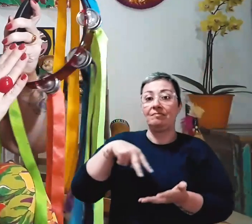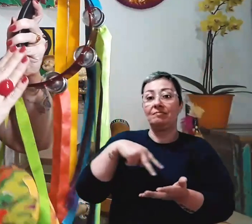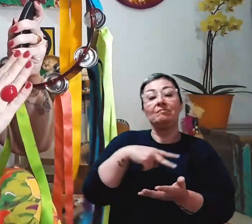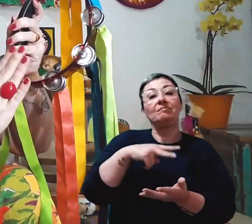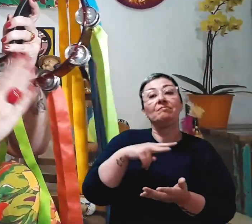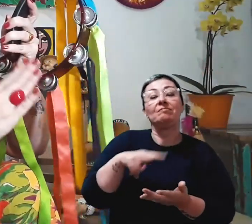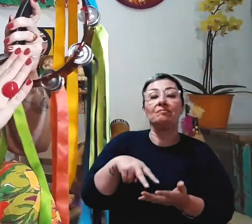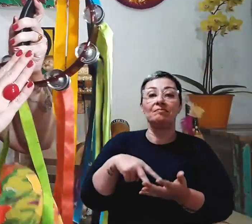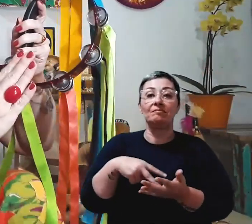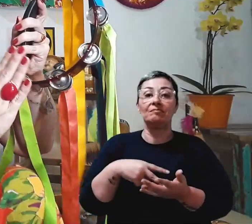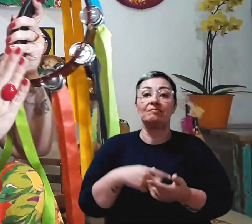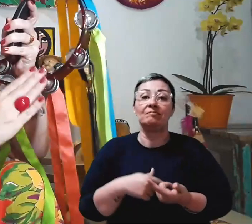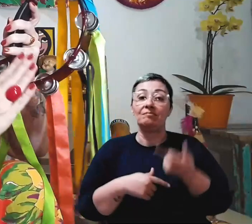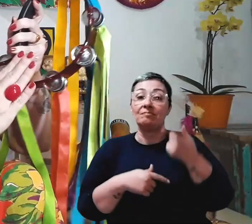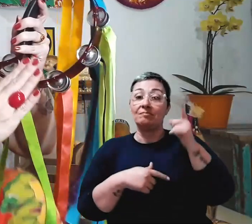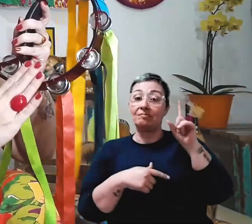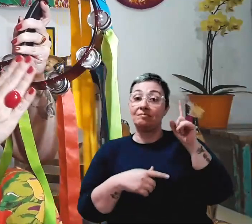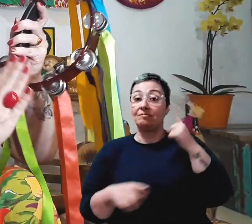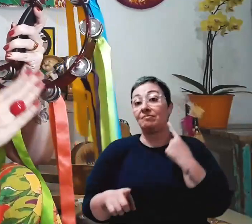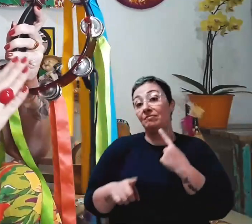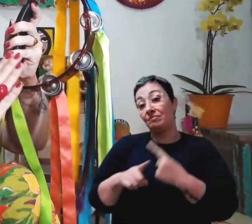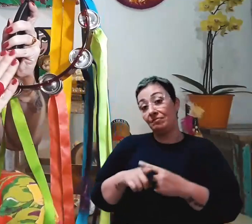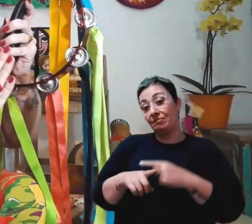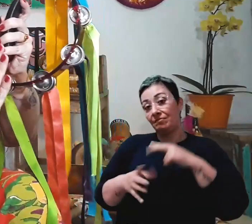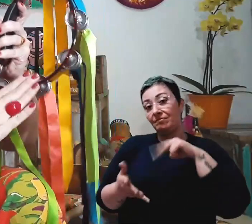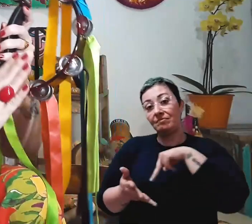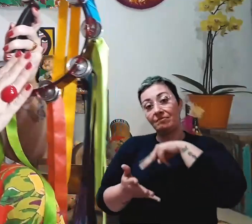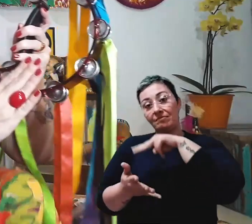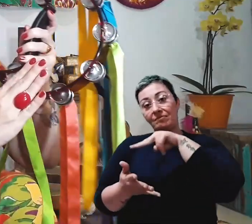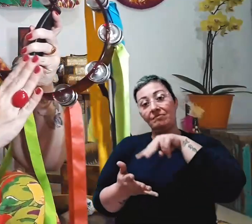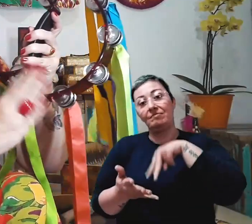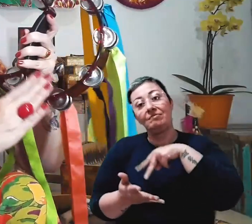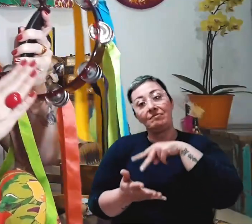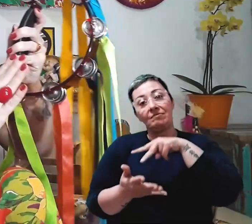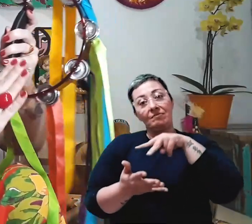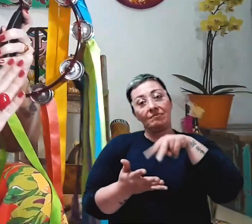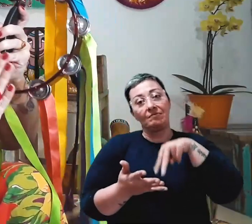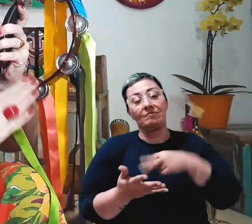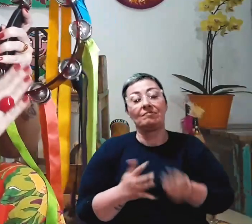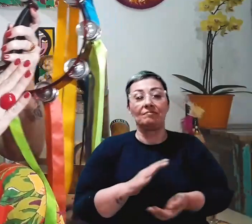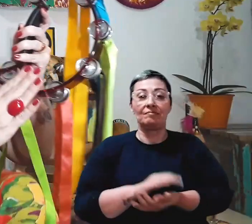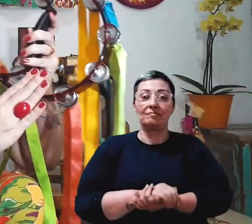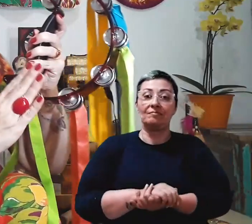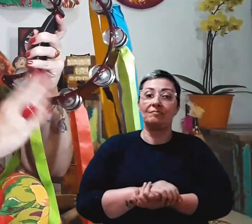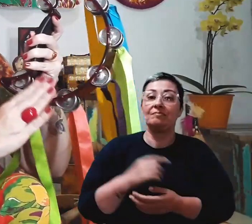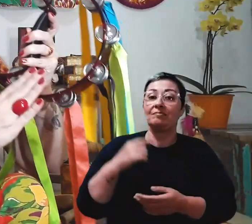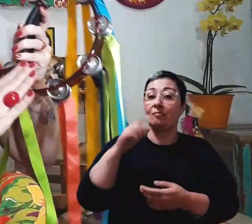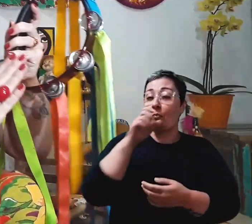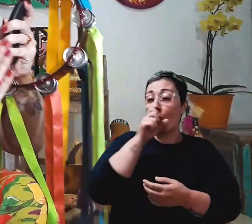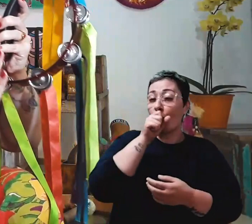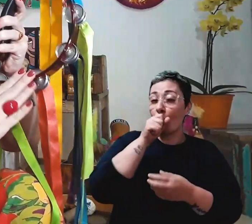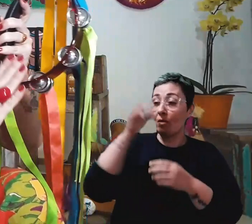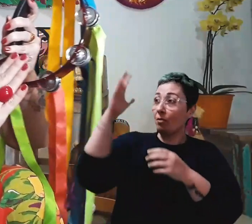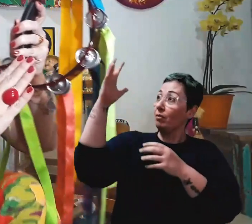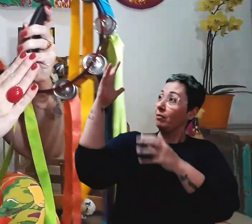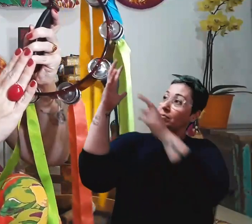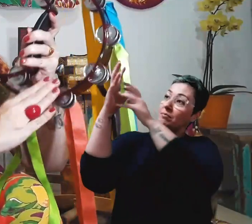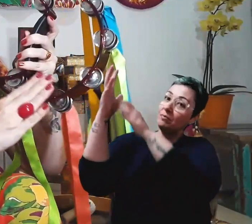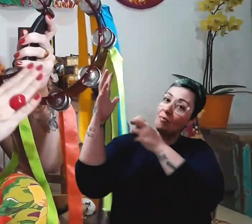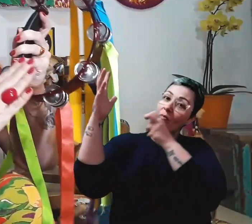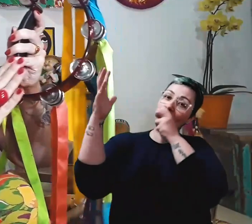vez o quindolele, outra vez o quindolala. Meu limão,